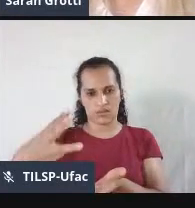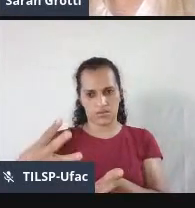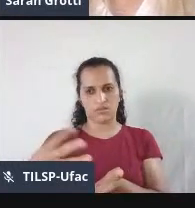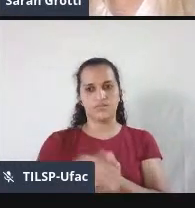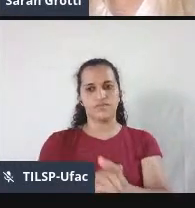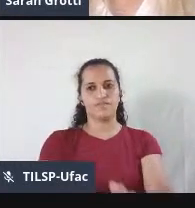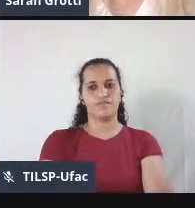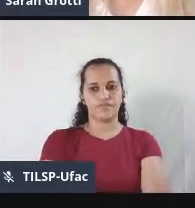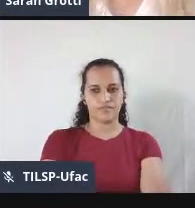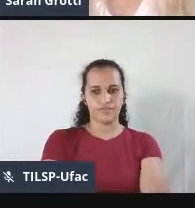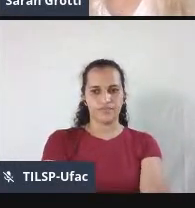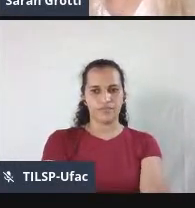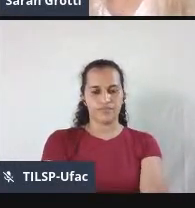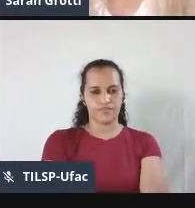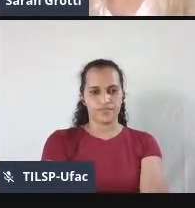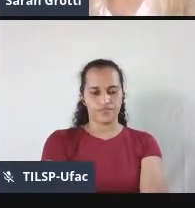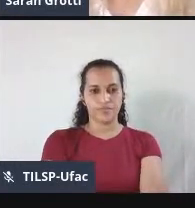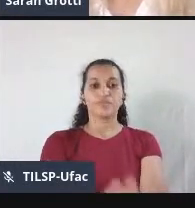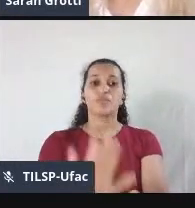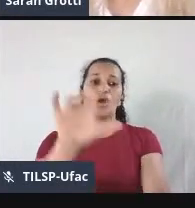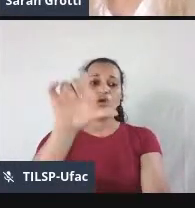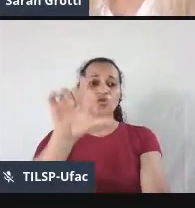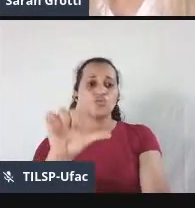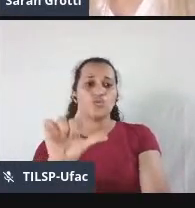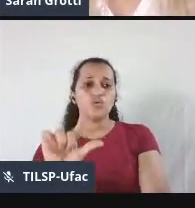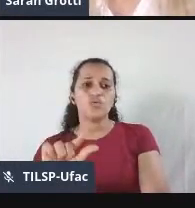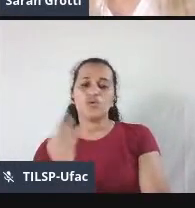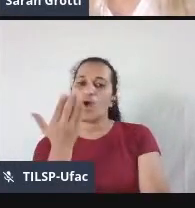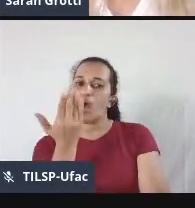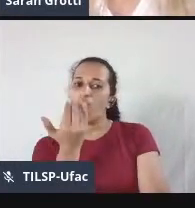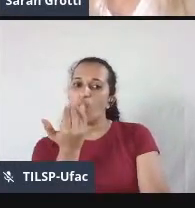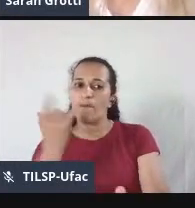Diminuir alimentos que contêm gordura saturada e trans, porque,